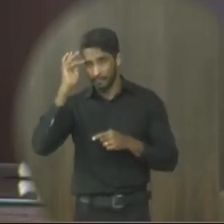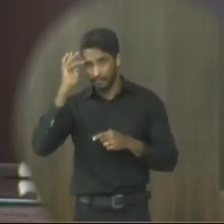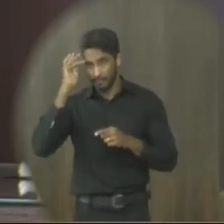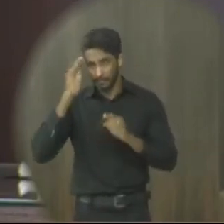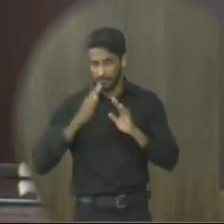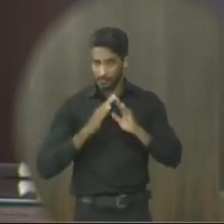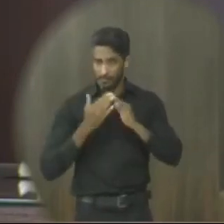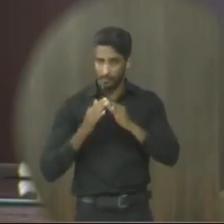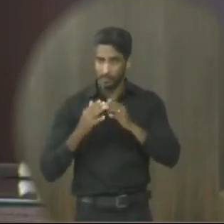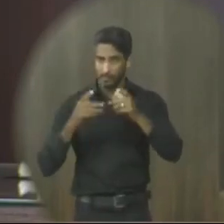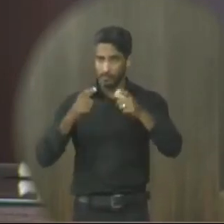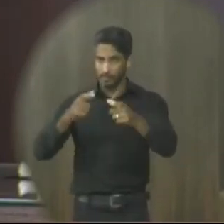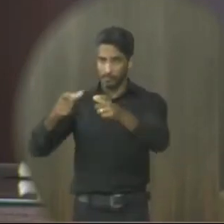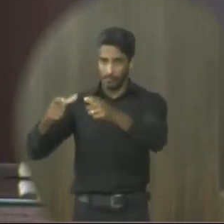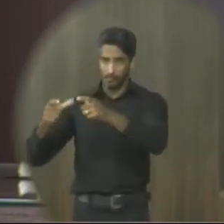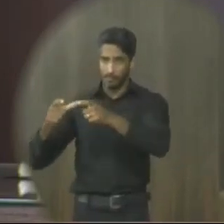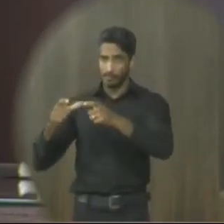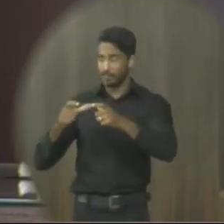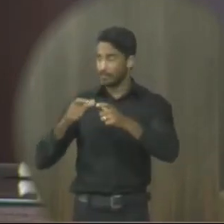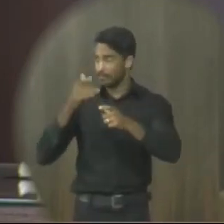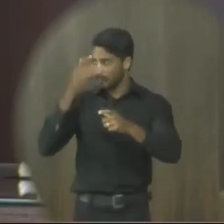moradores, condutores e veículos que